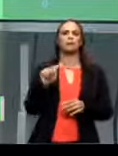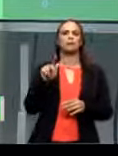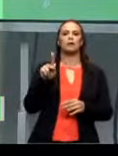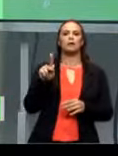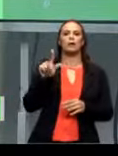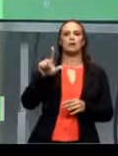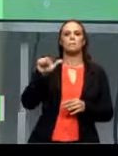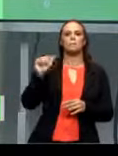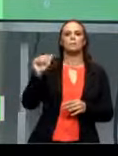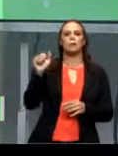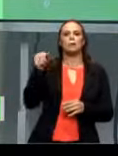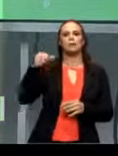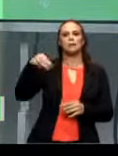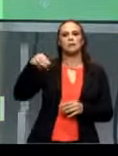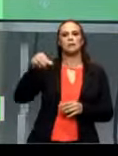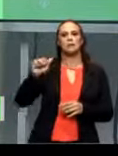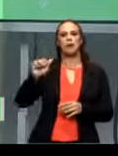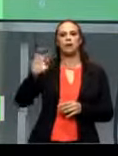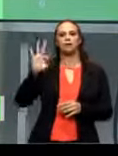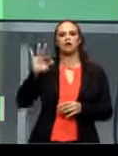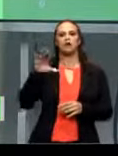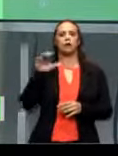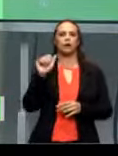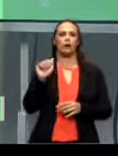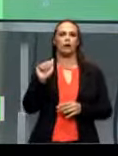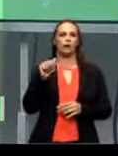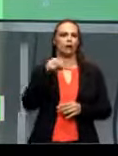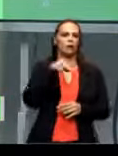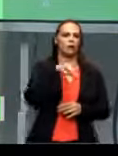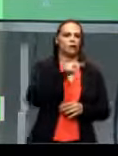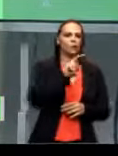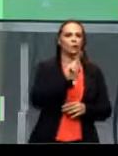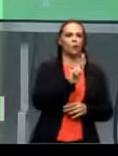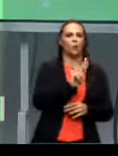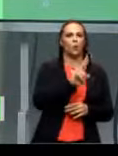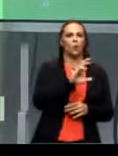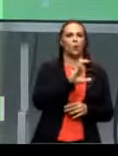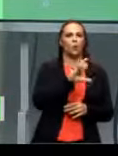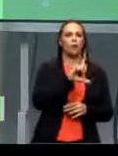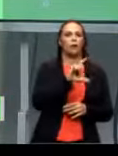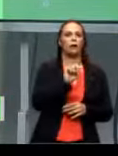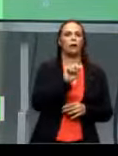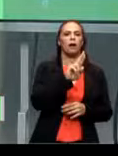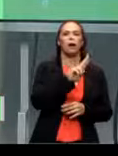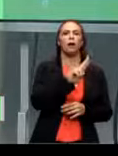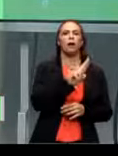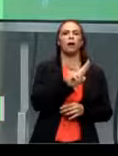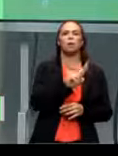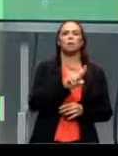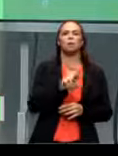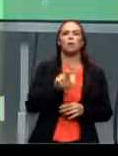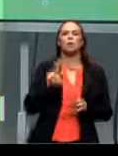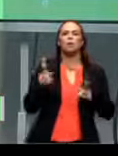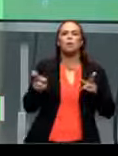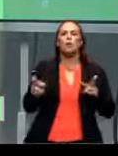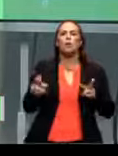membrana nuclear? Se não, qual é a diferença entre elas?